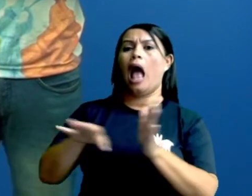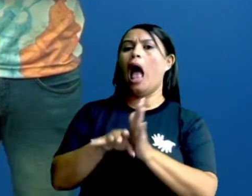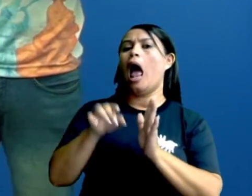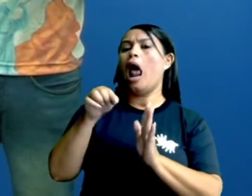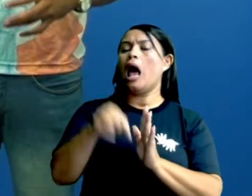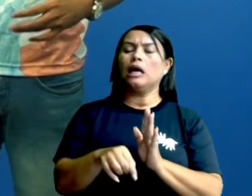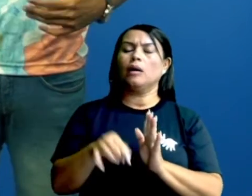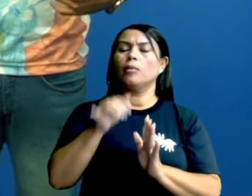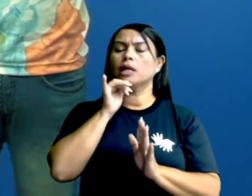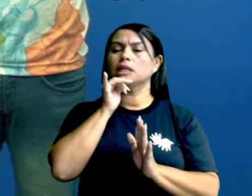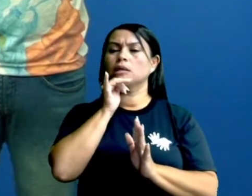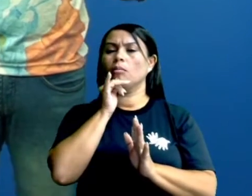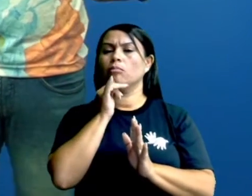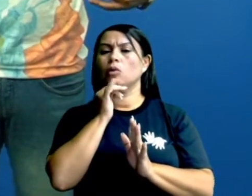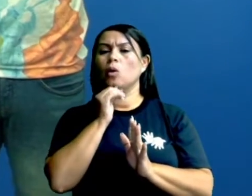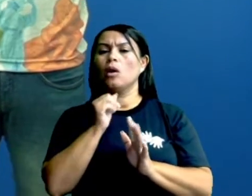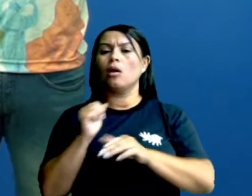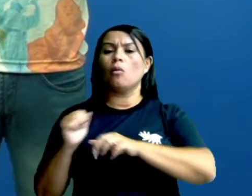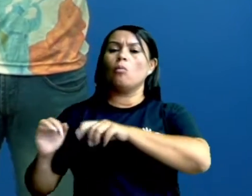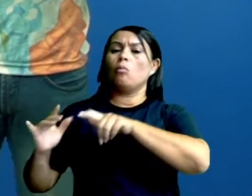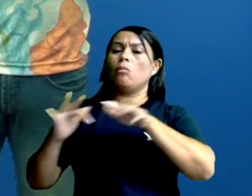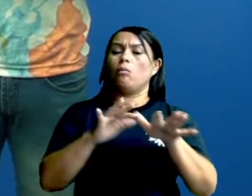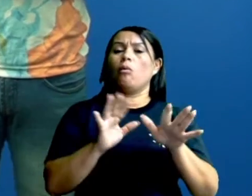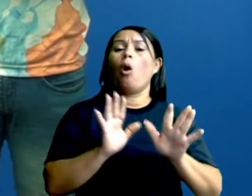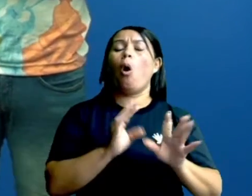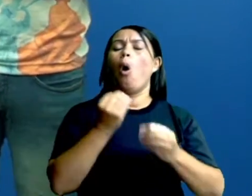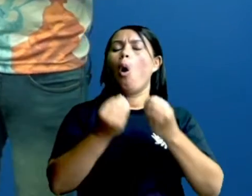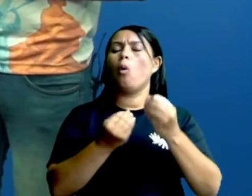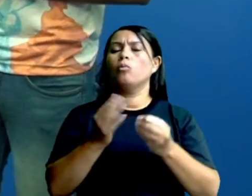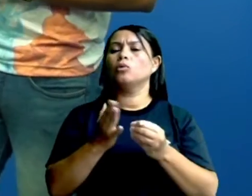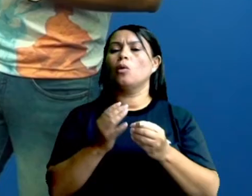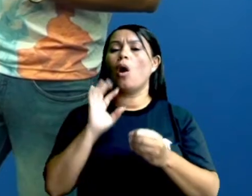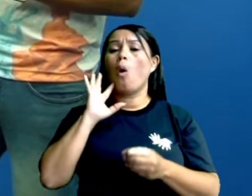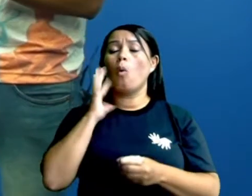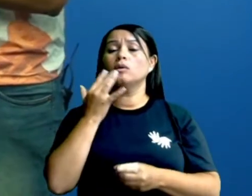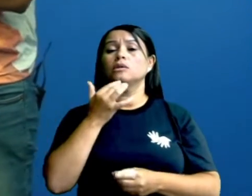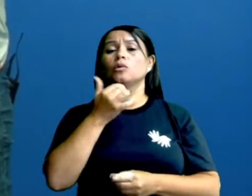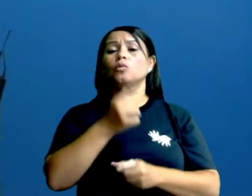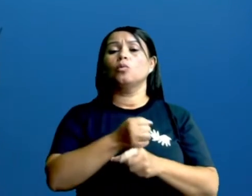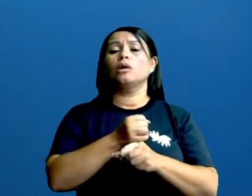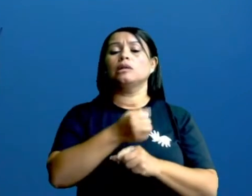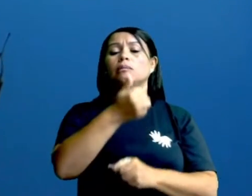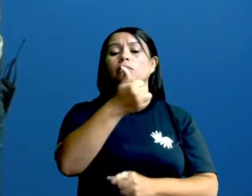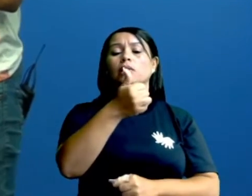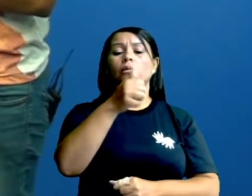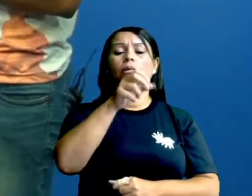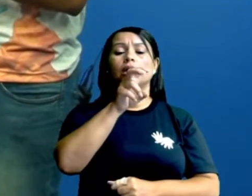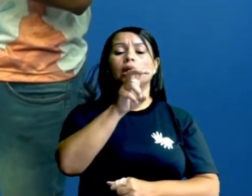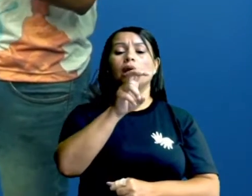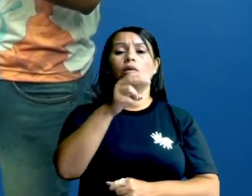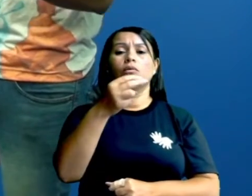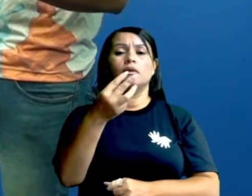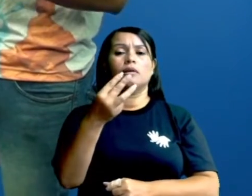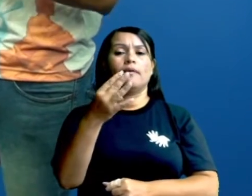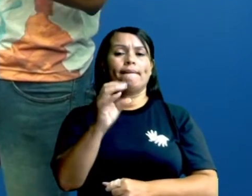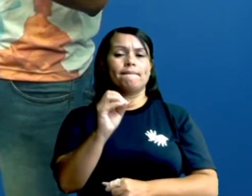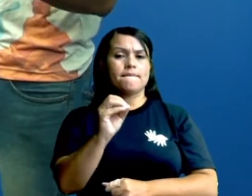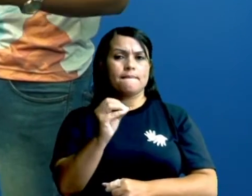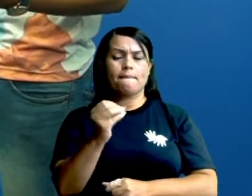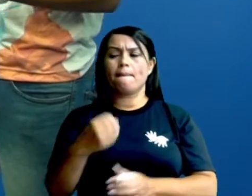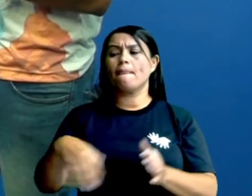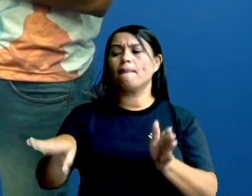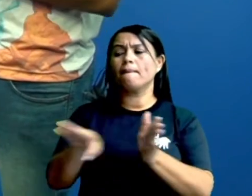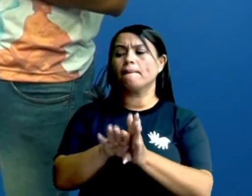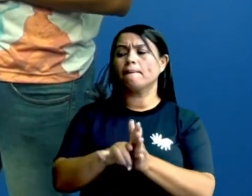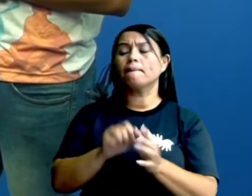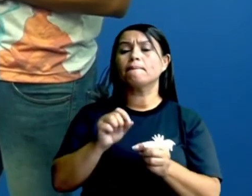concreta o território. Esse povoamento só aconteceu a partir de 1530. E aí, nesse contexto, foi quando surgiram os primeiros povoados, primeiras